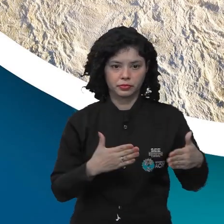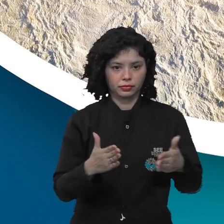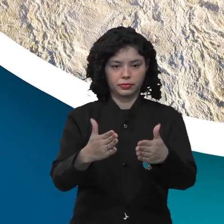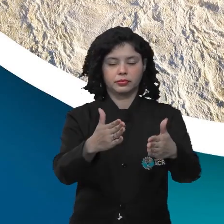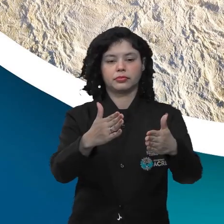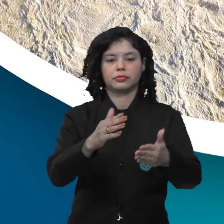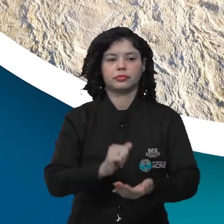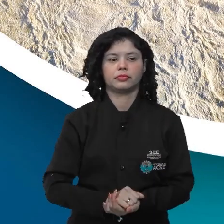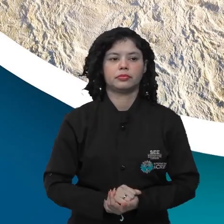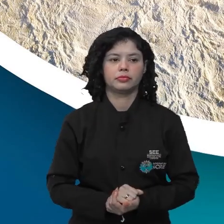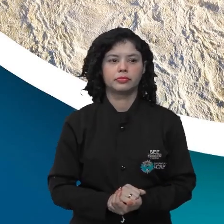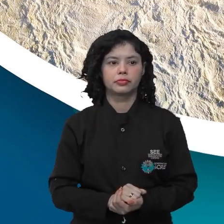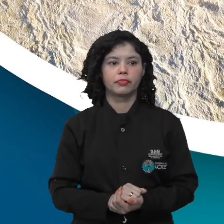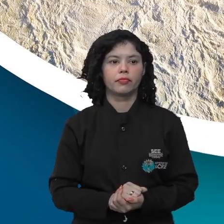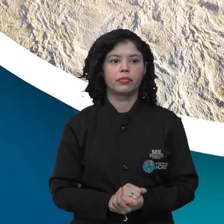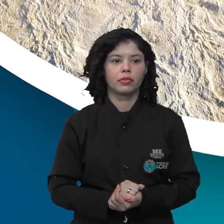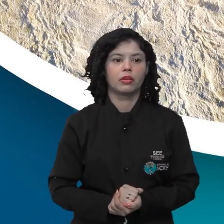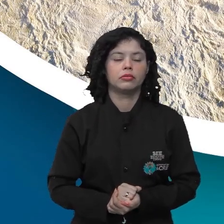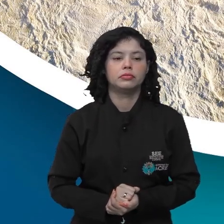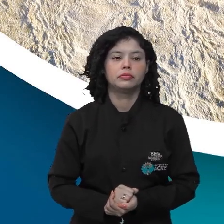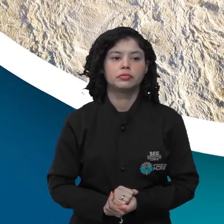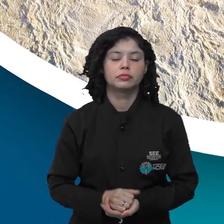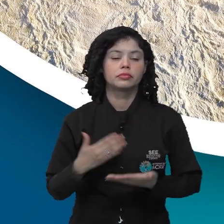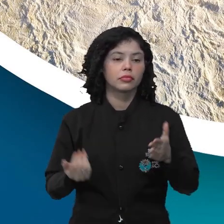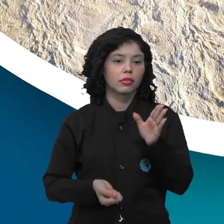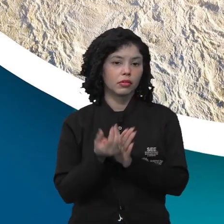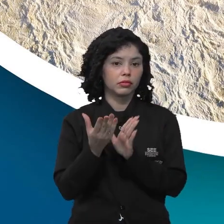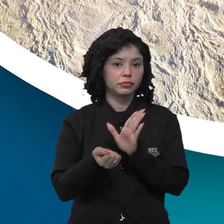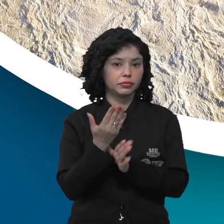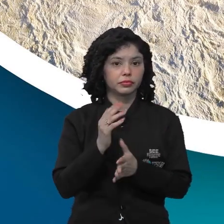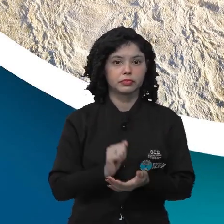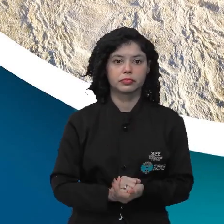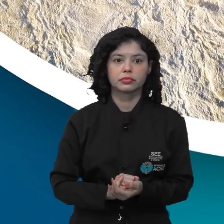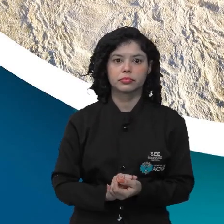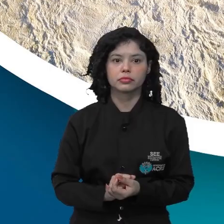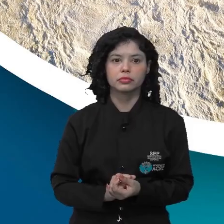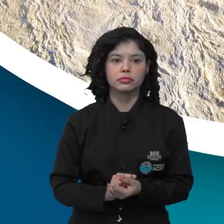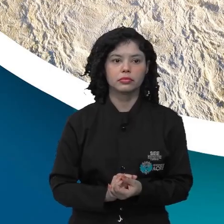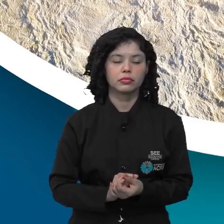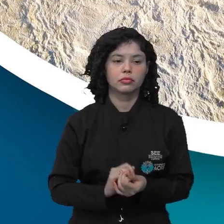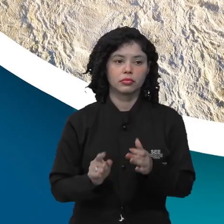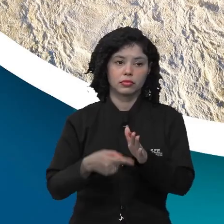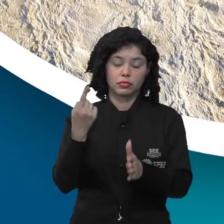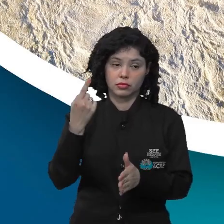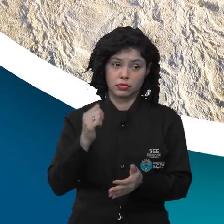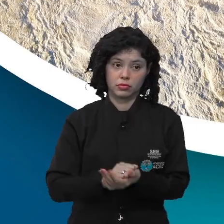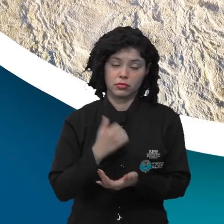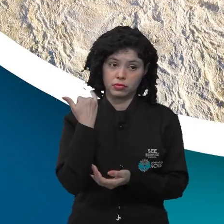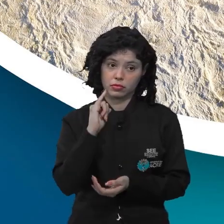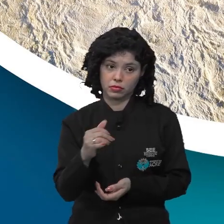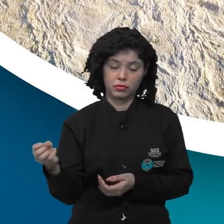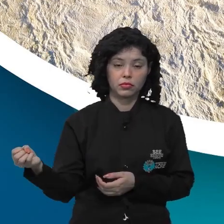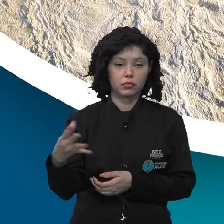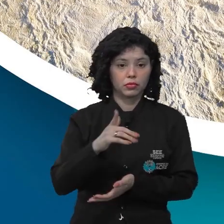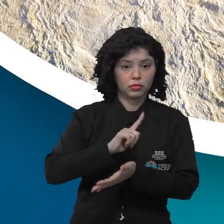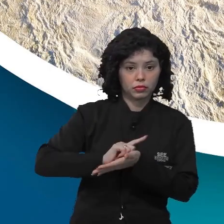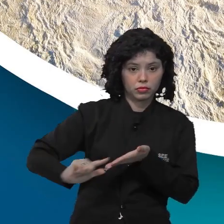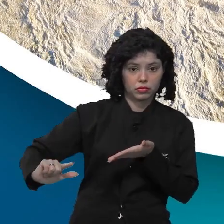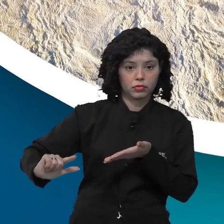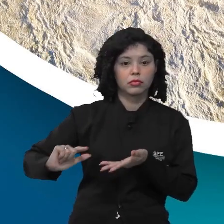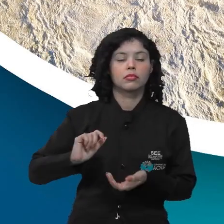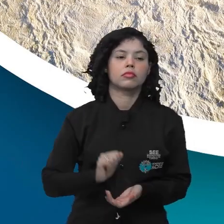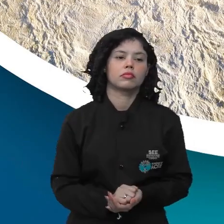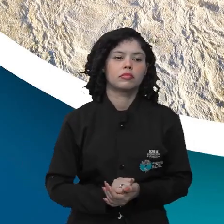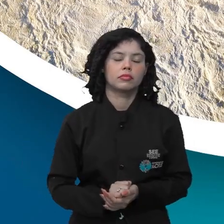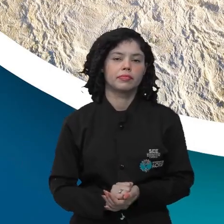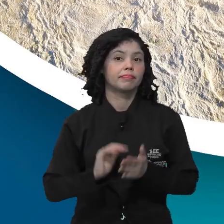energia hidroelétrica, né, produzida ali nas hidrelétricas, gente? Primeira vantagem, que é uma fonte renovável e limpa,